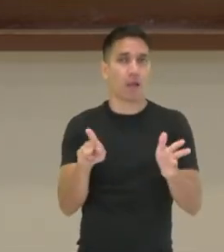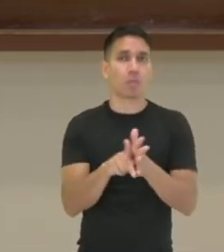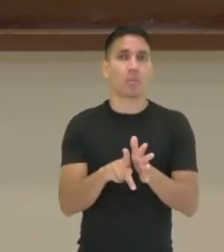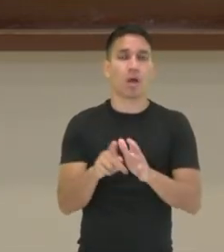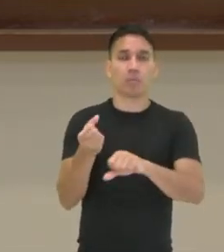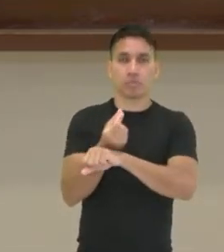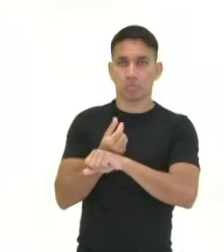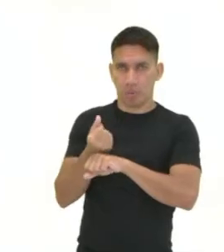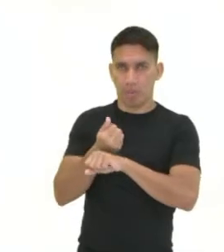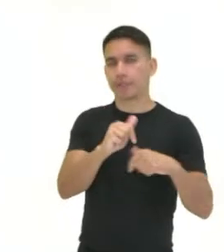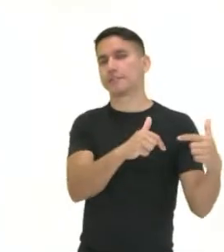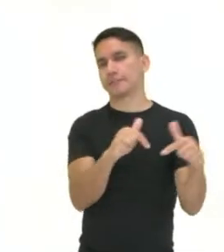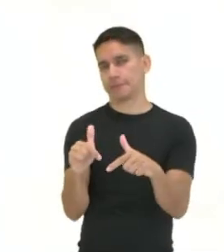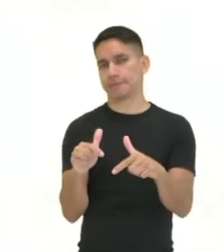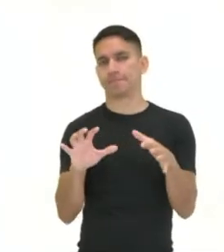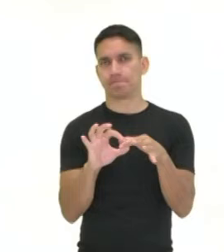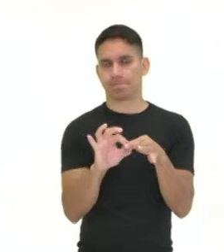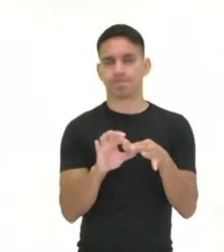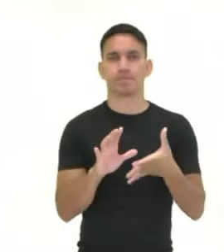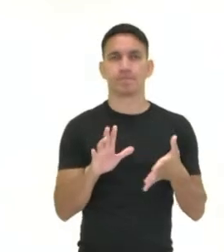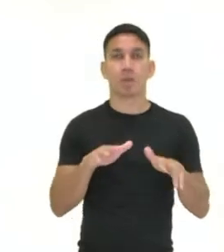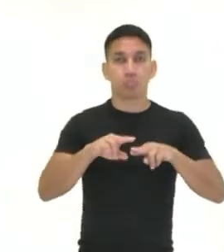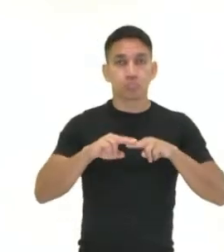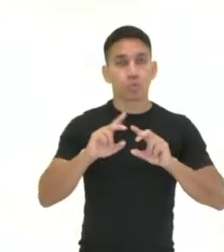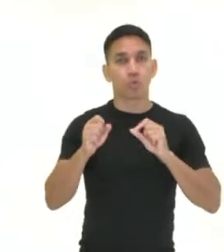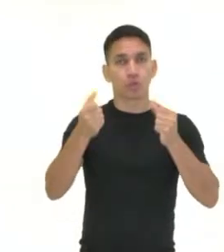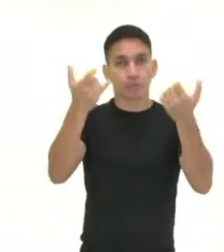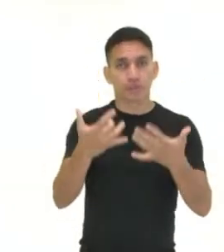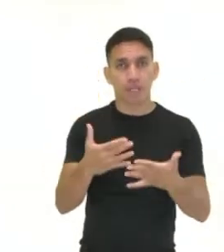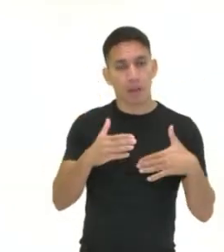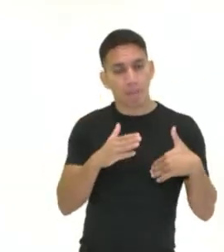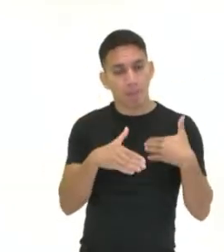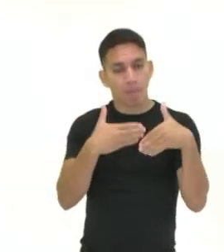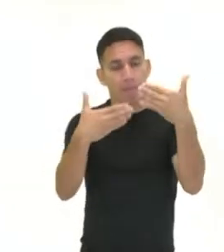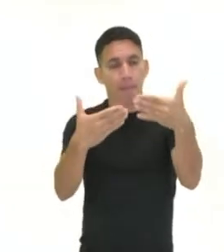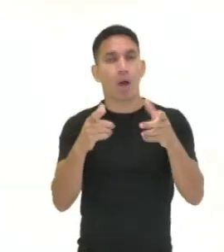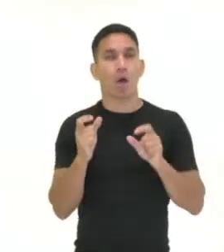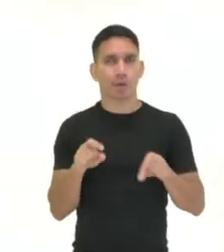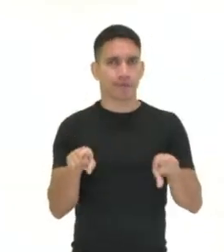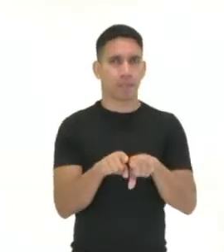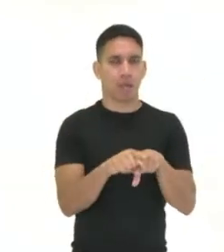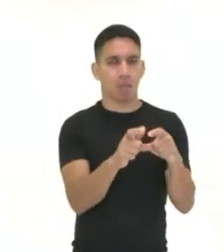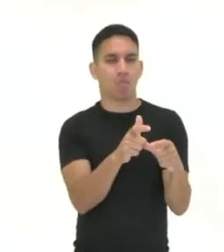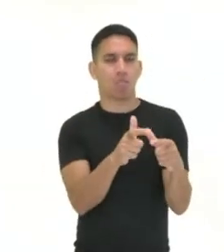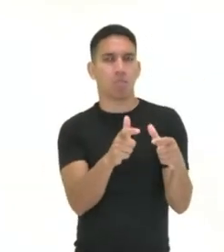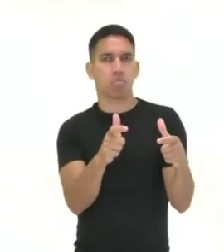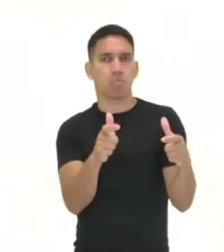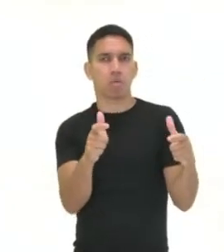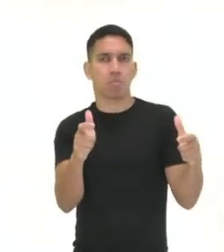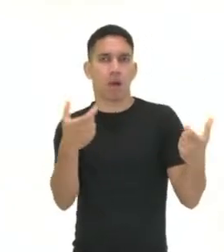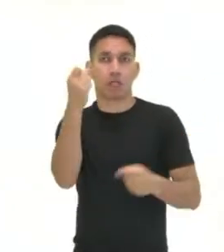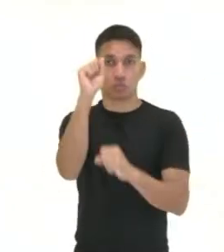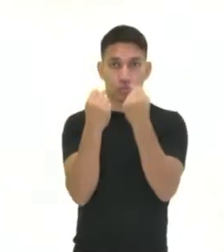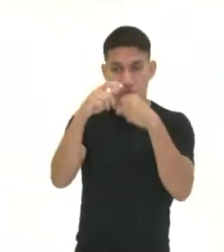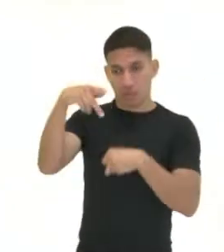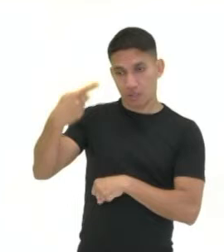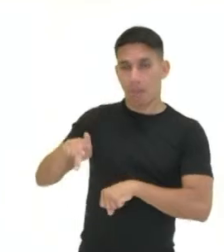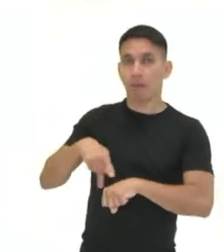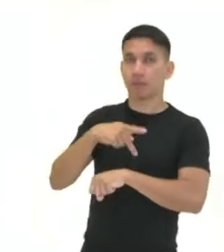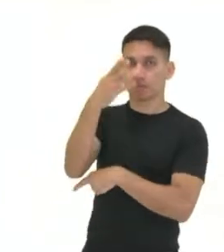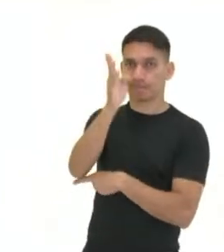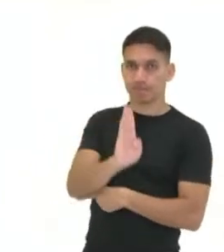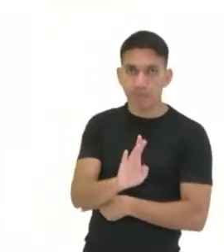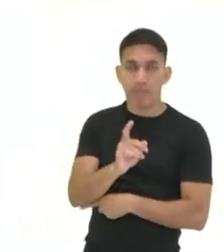capitalismo e trabalho. Em razão do avanço e crescimento da industrialização no Brasil, ocorreu